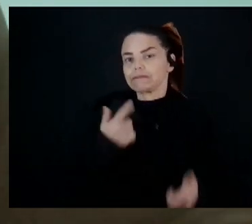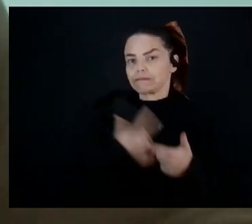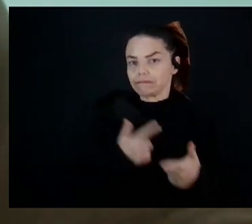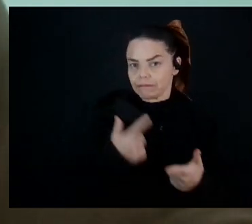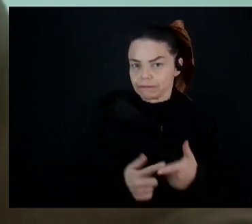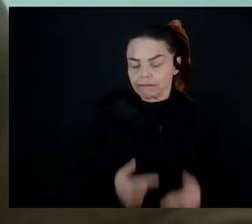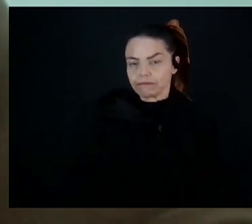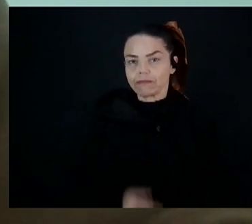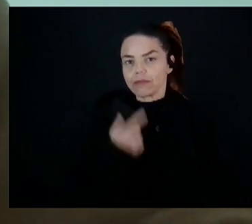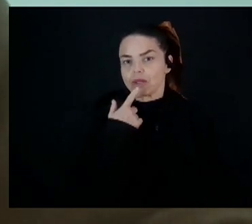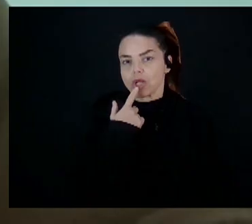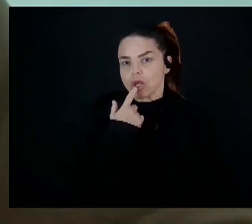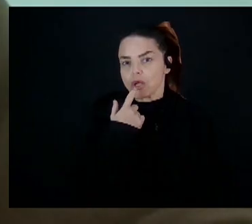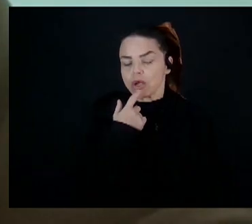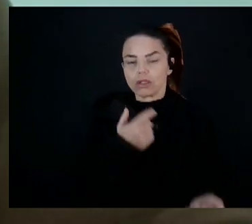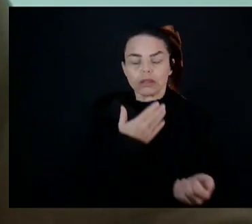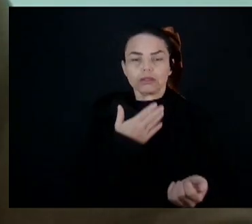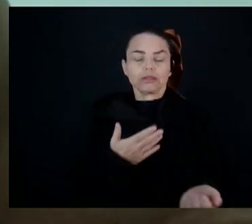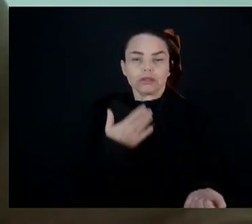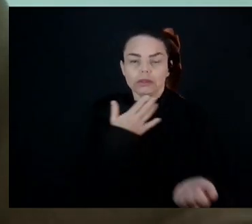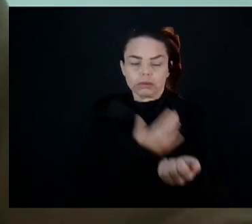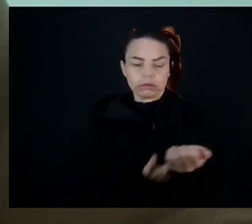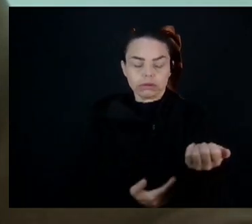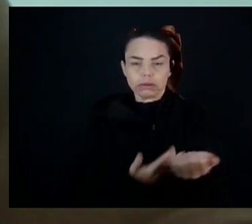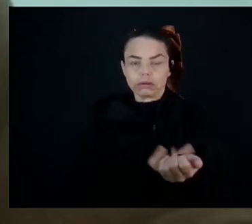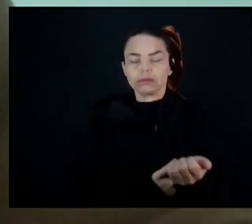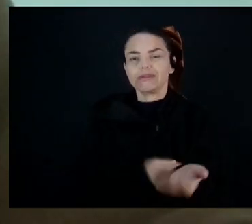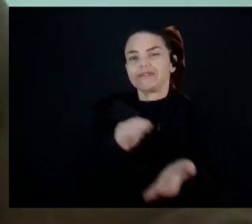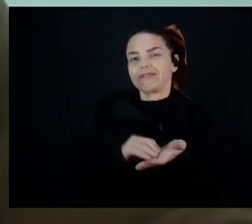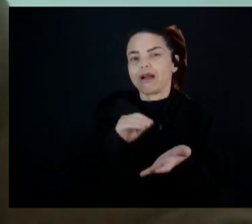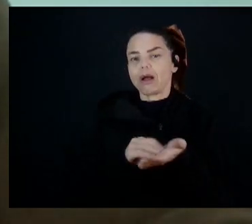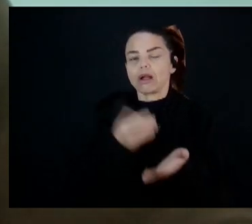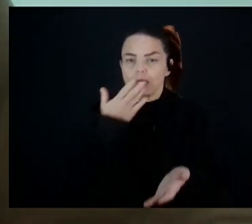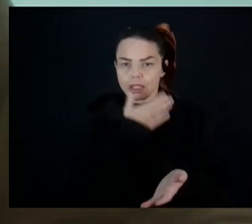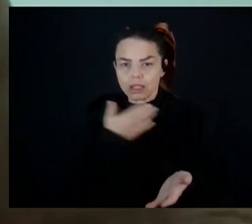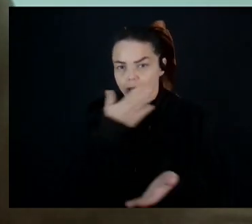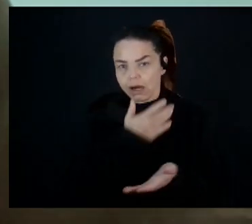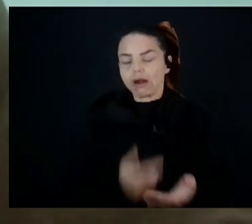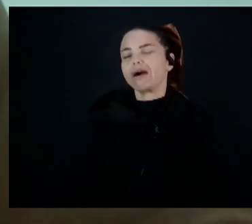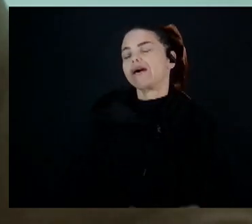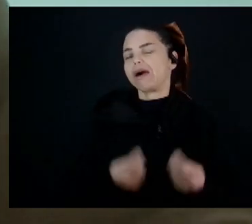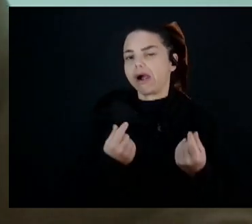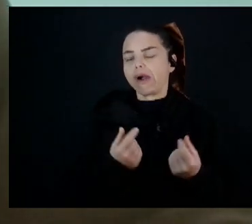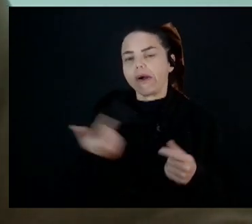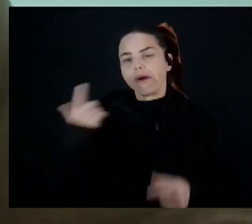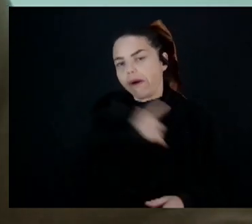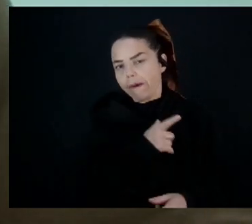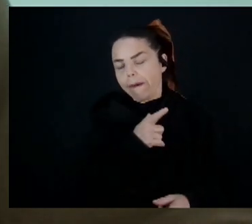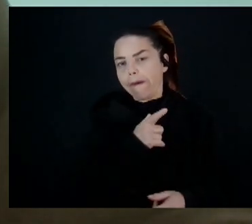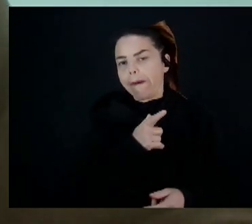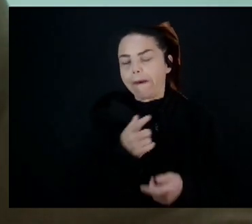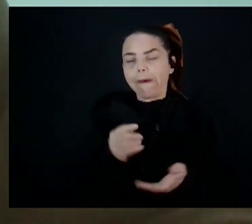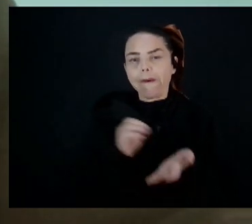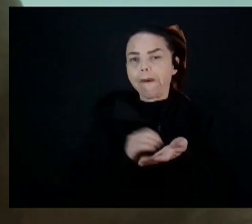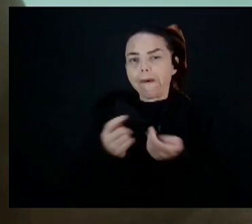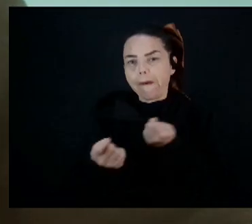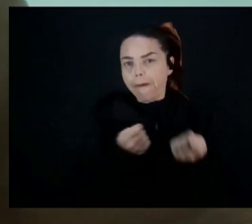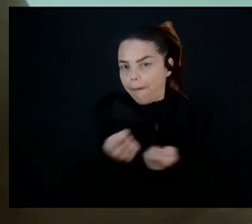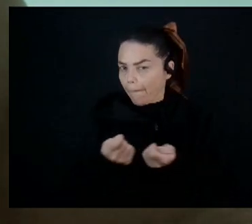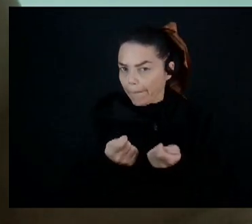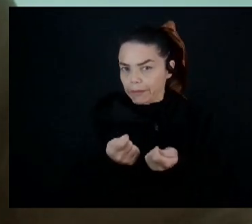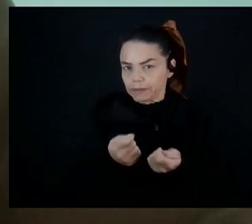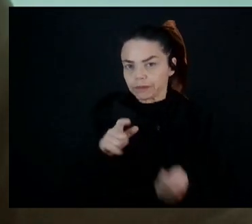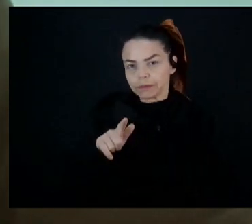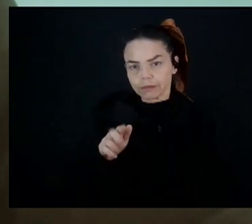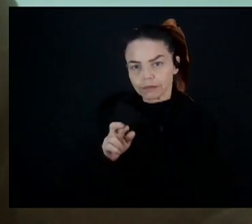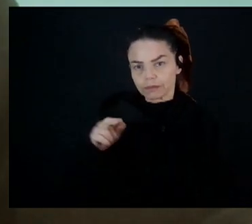do sangue fica descompensado, eu posso ganhar algo que chama um descontrole de grelina, que